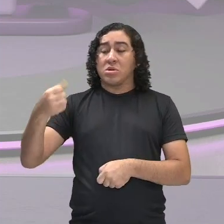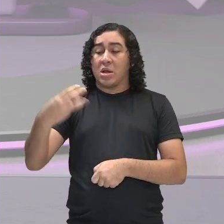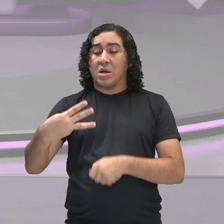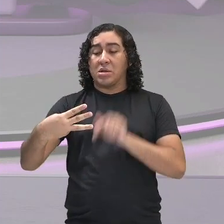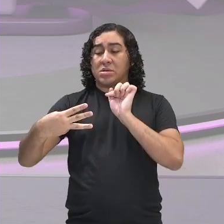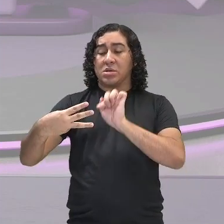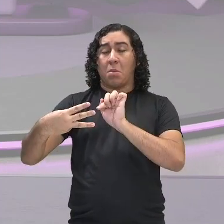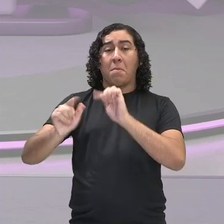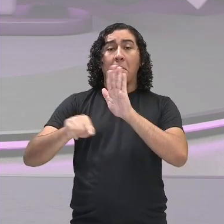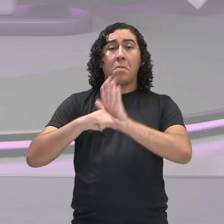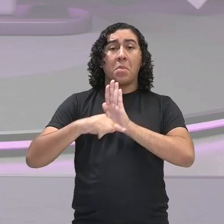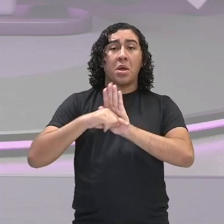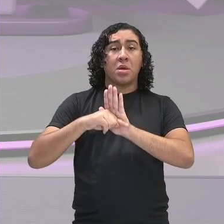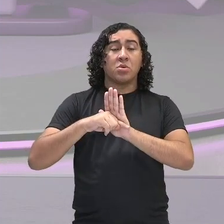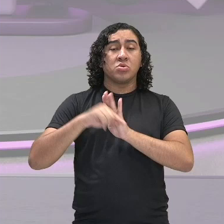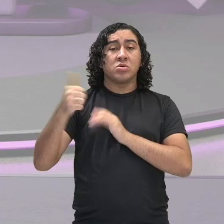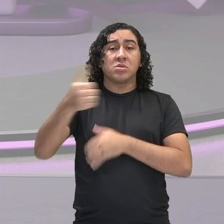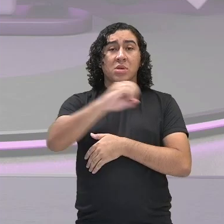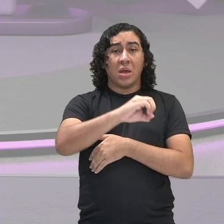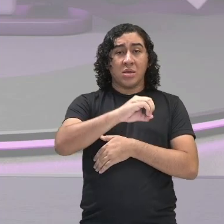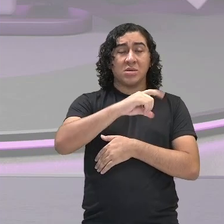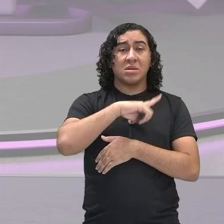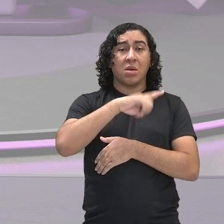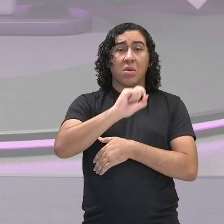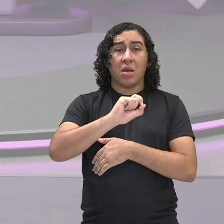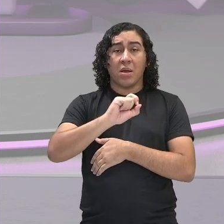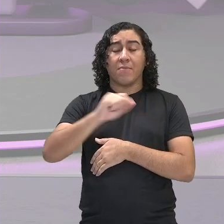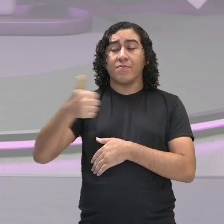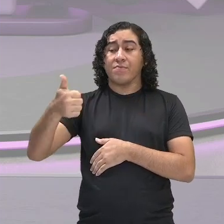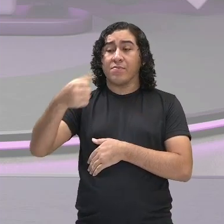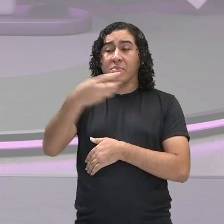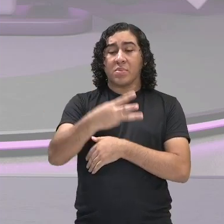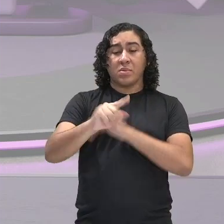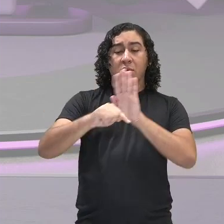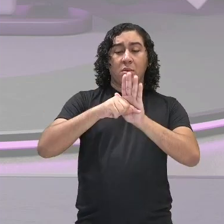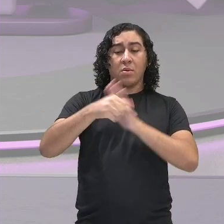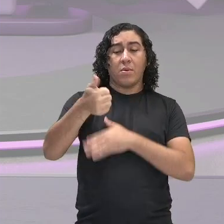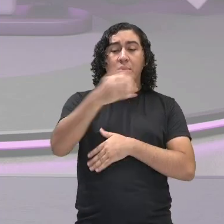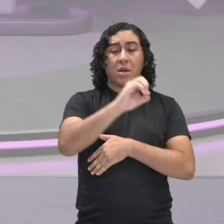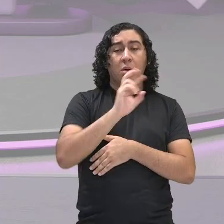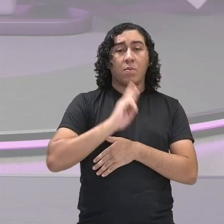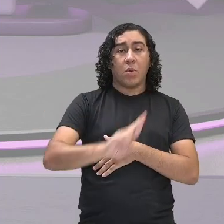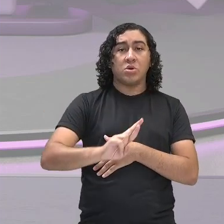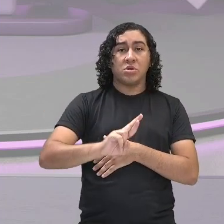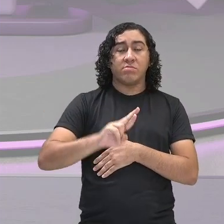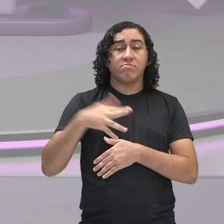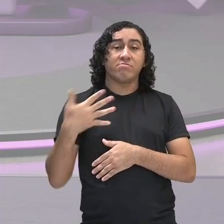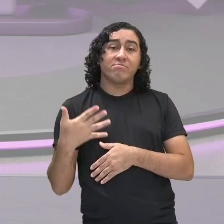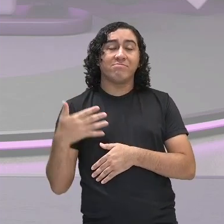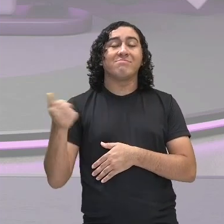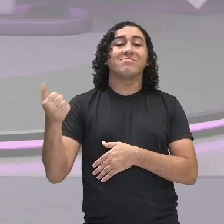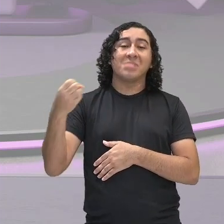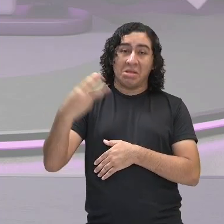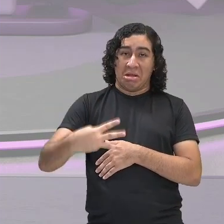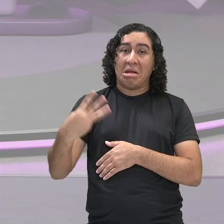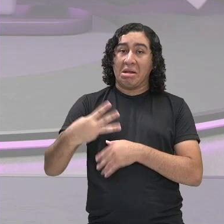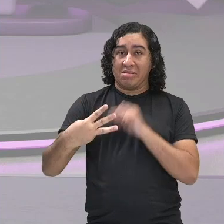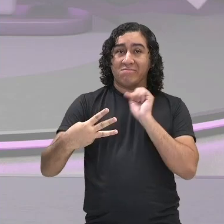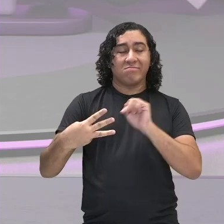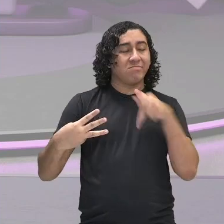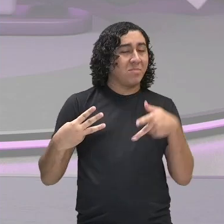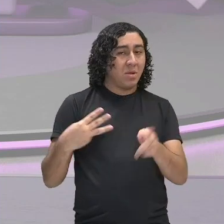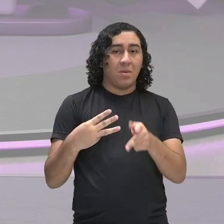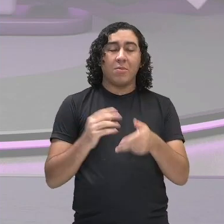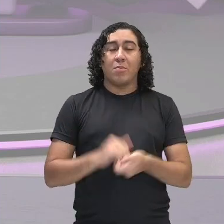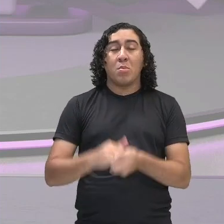13, subtrai de 10, fica 13 menos 10, que vai dar os mesmos 3. Observa